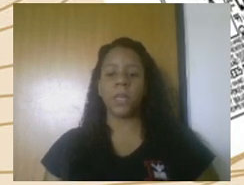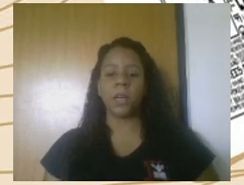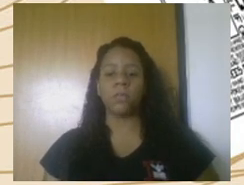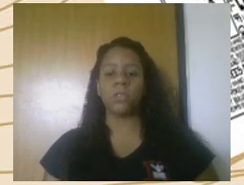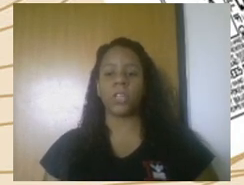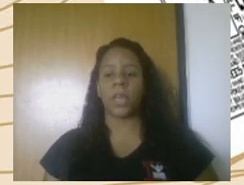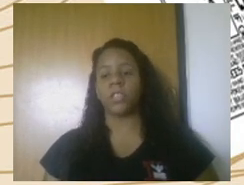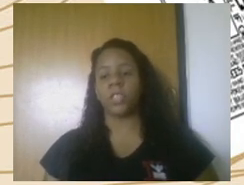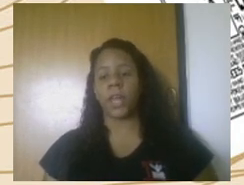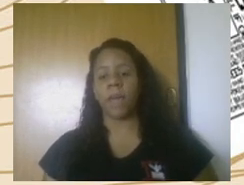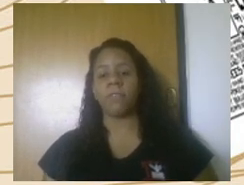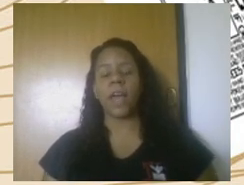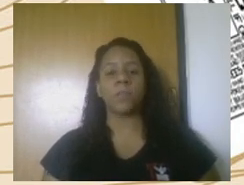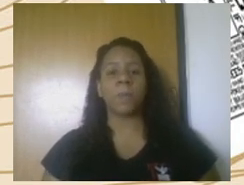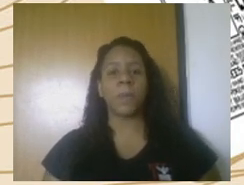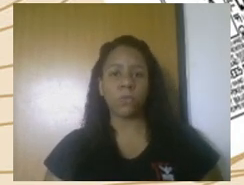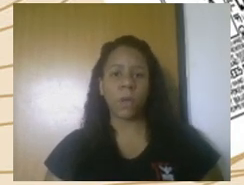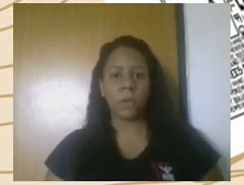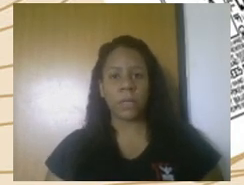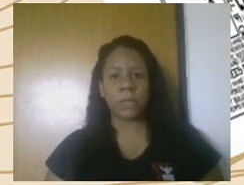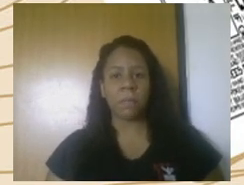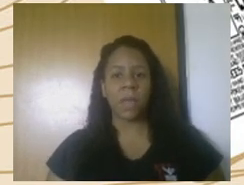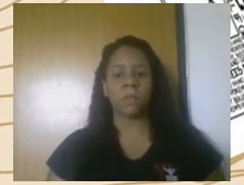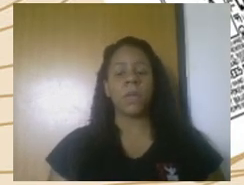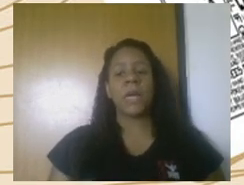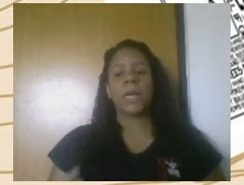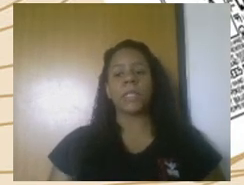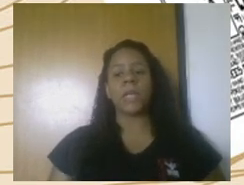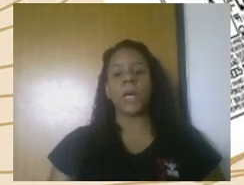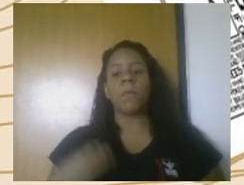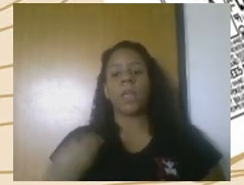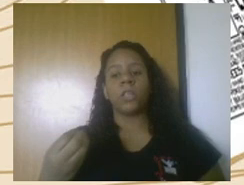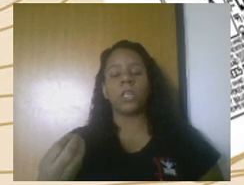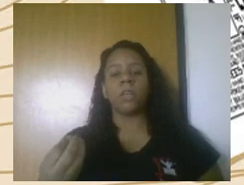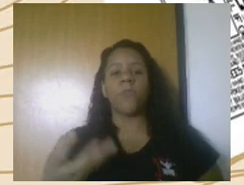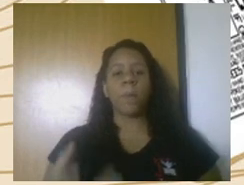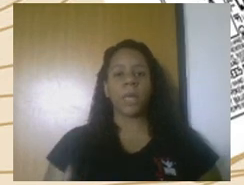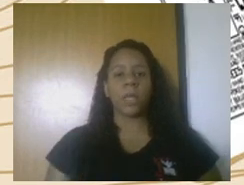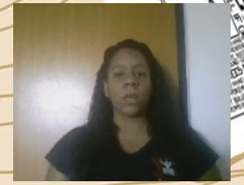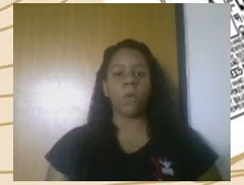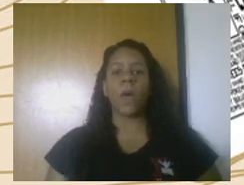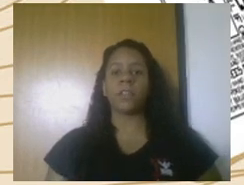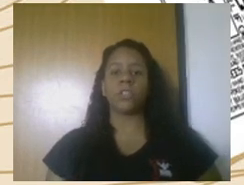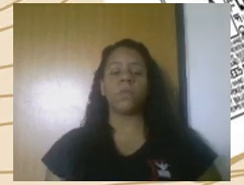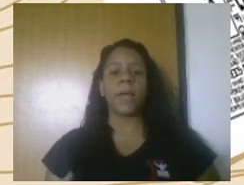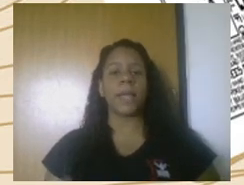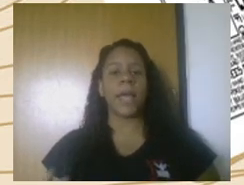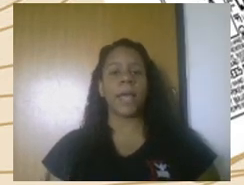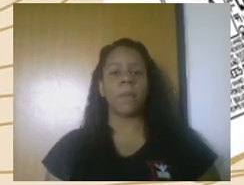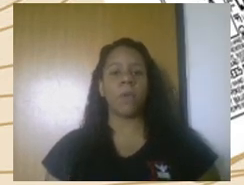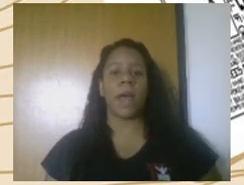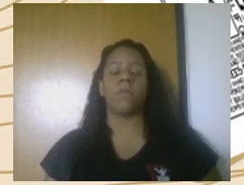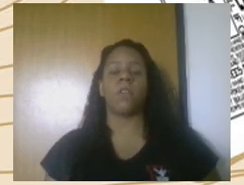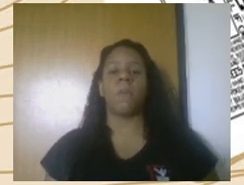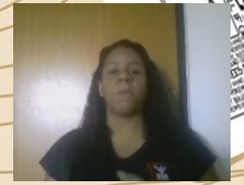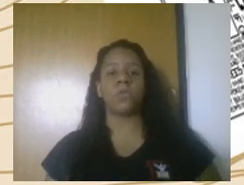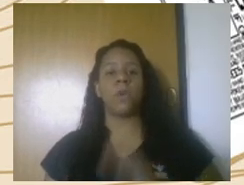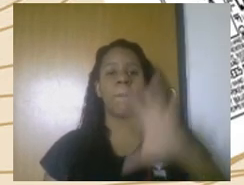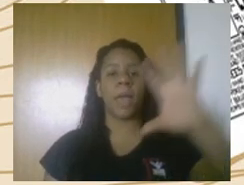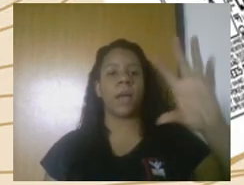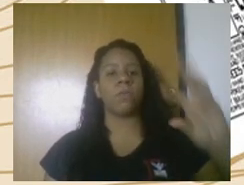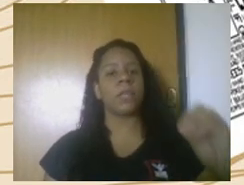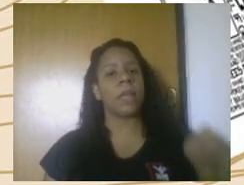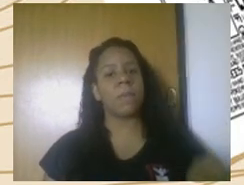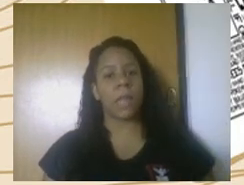a opinião de quem escreve a respeito de um acontecimento. Então, de que forma que o artigo ele é elaborado? Então, uma